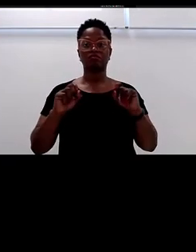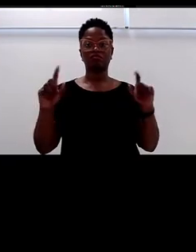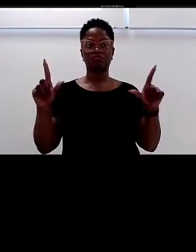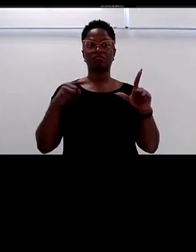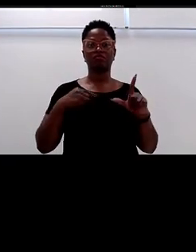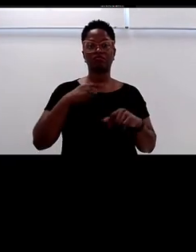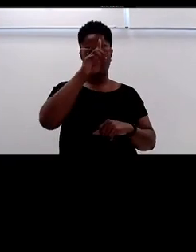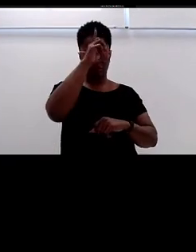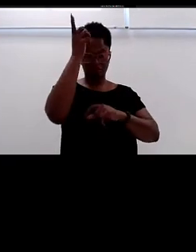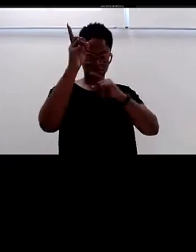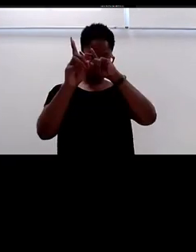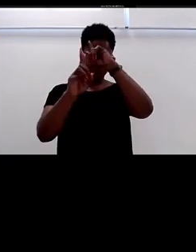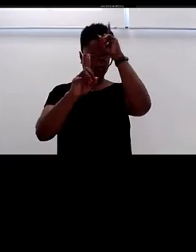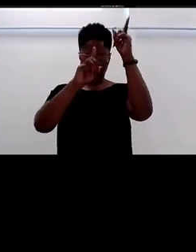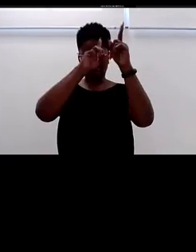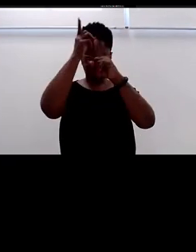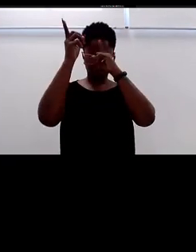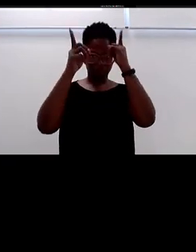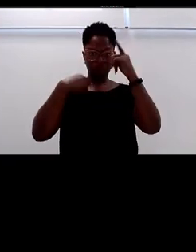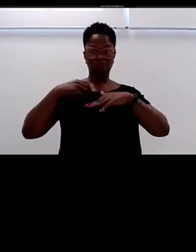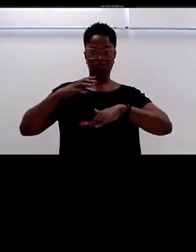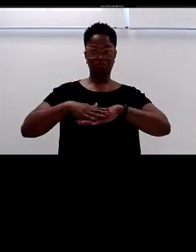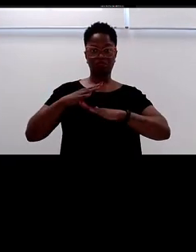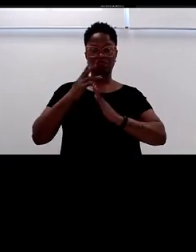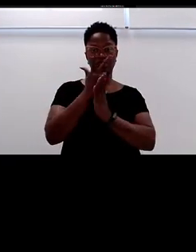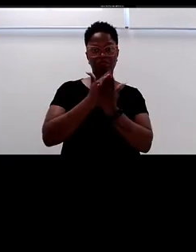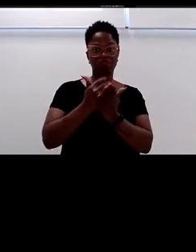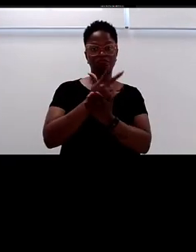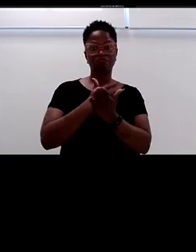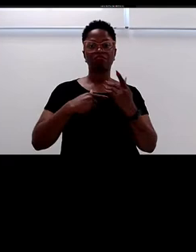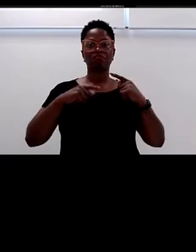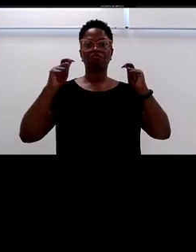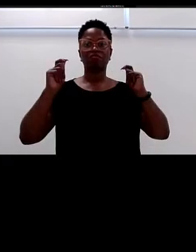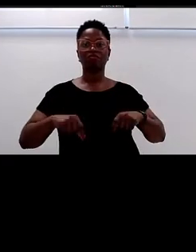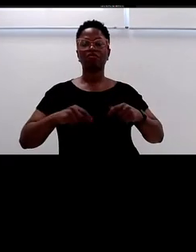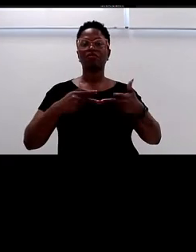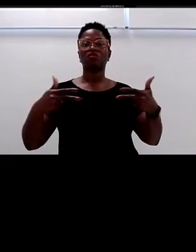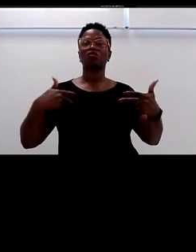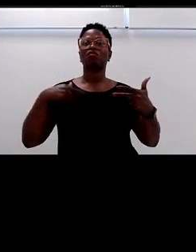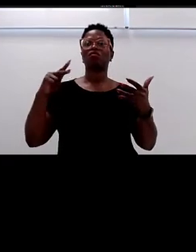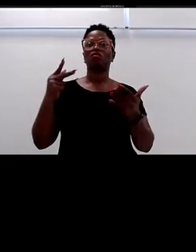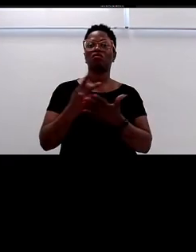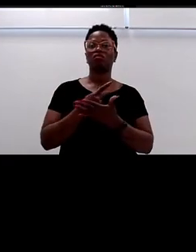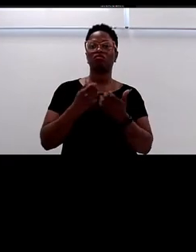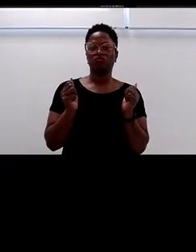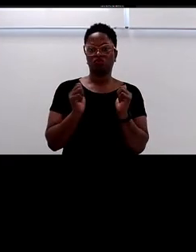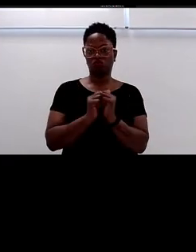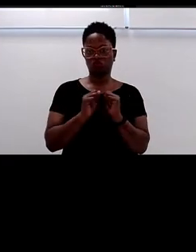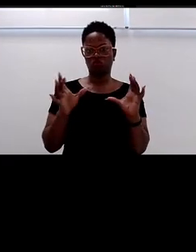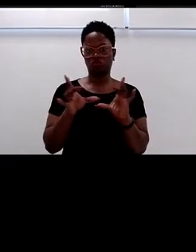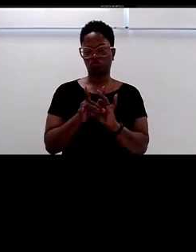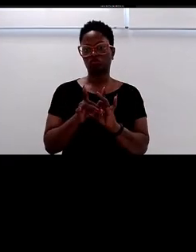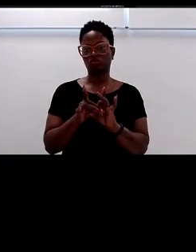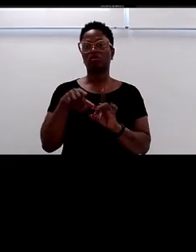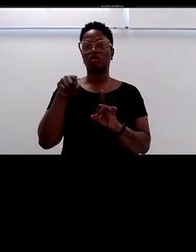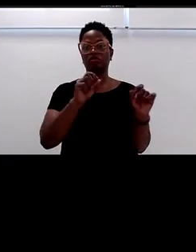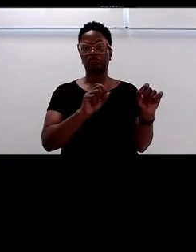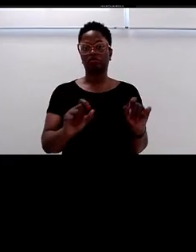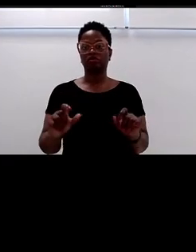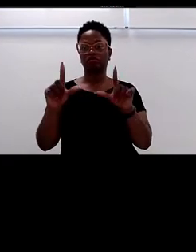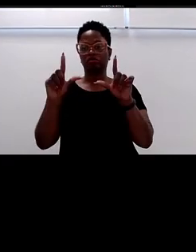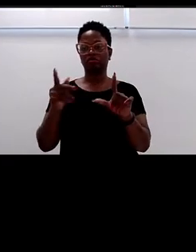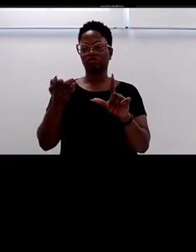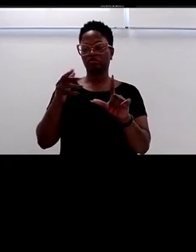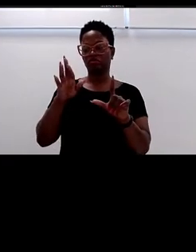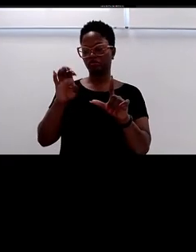próprio fazer de desenho e de composição. As coisas aconteceram juntas, né? Essa figura aqui é André,